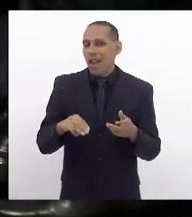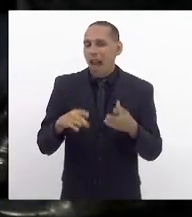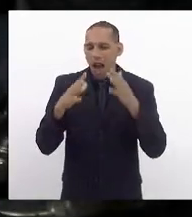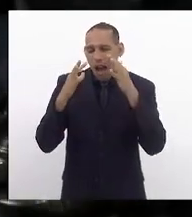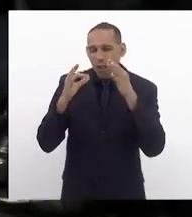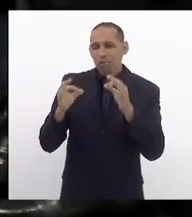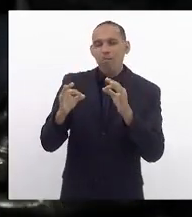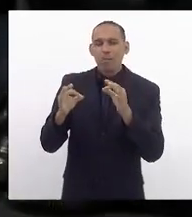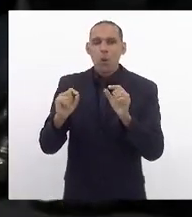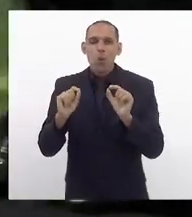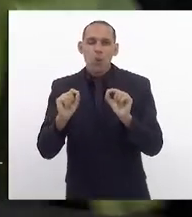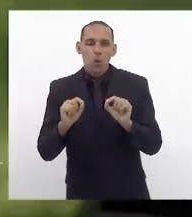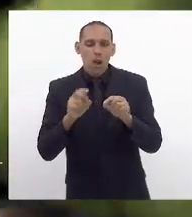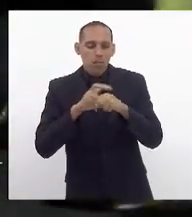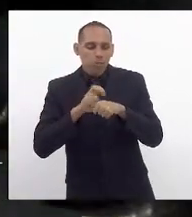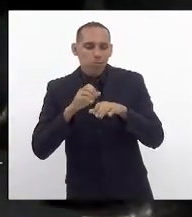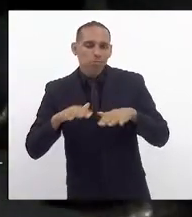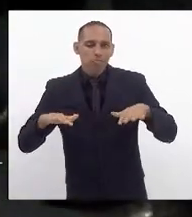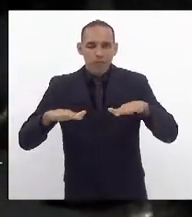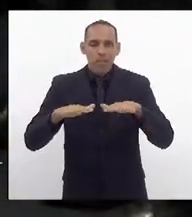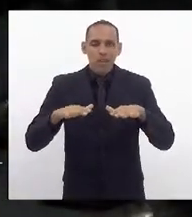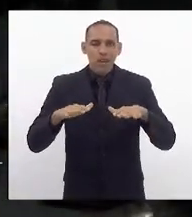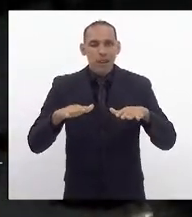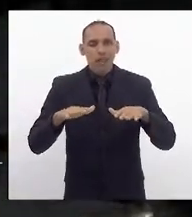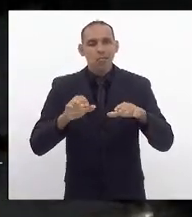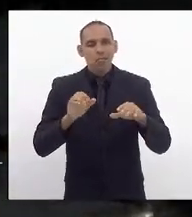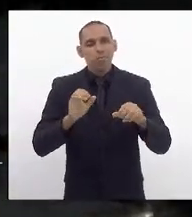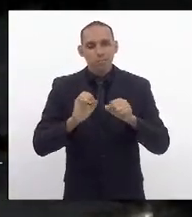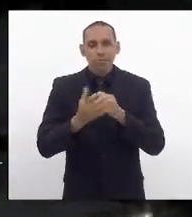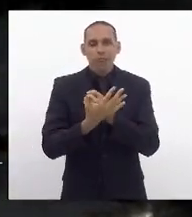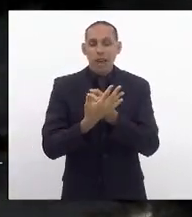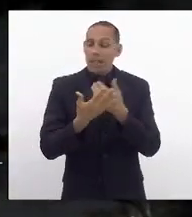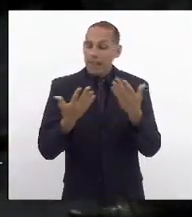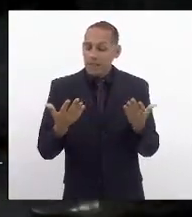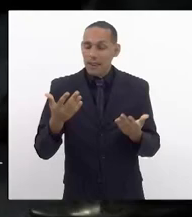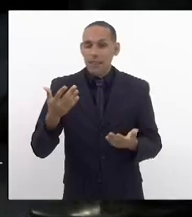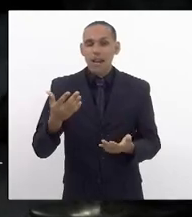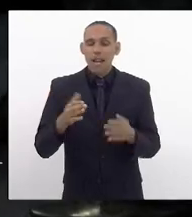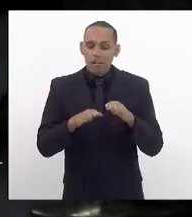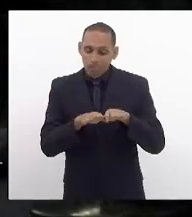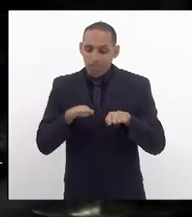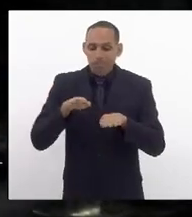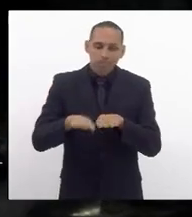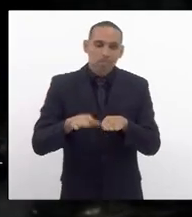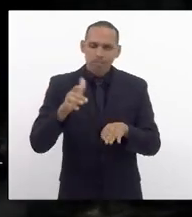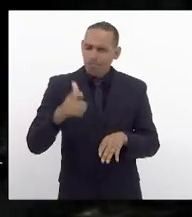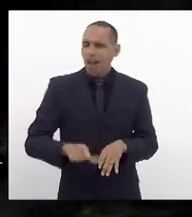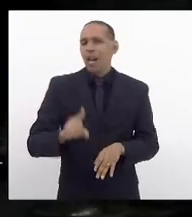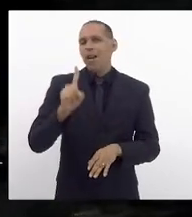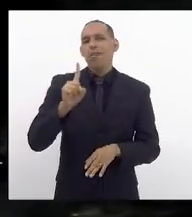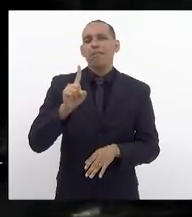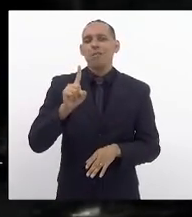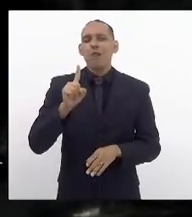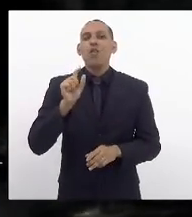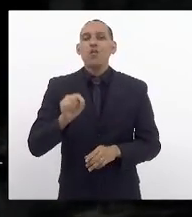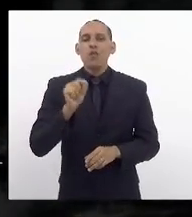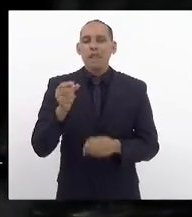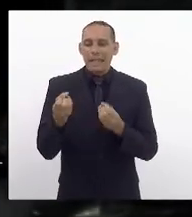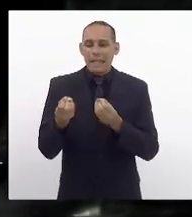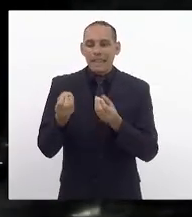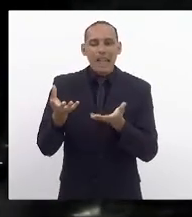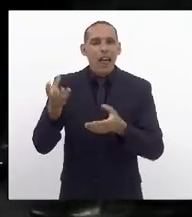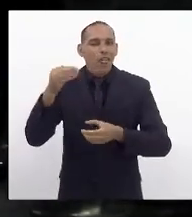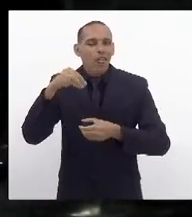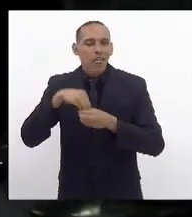atento na questão da pandemia da Covid-19. Esse é mais um passo, é um passo de garantir na